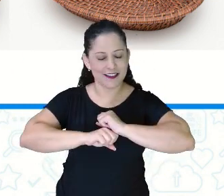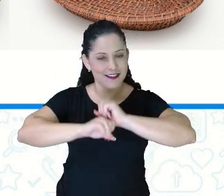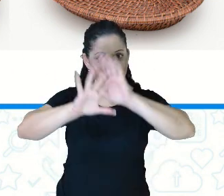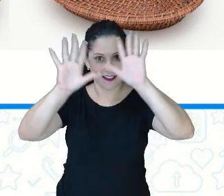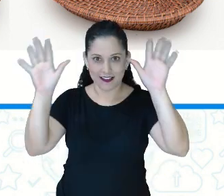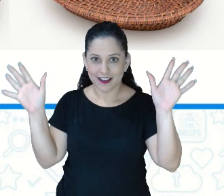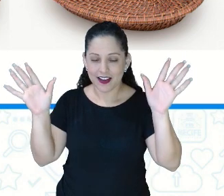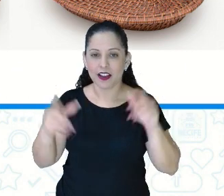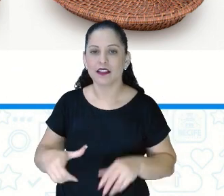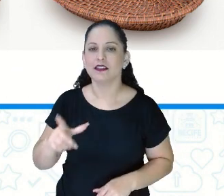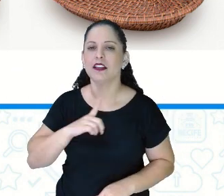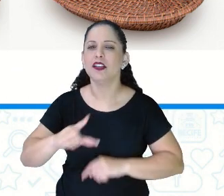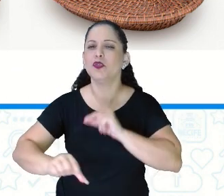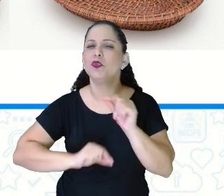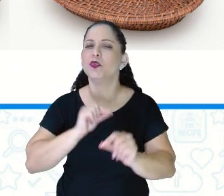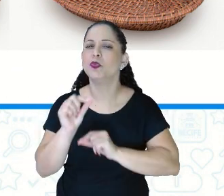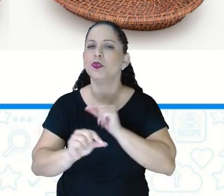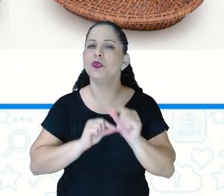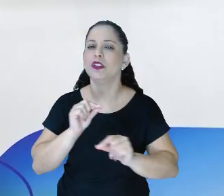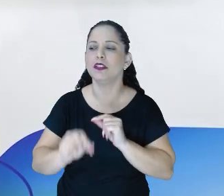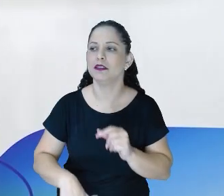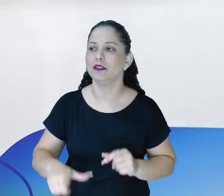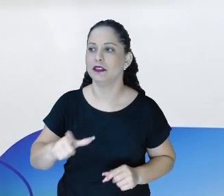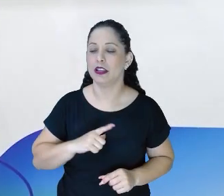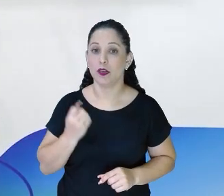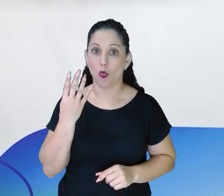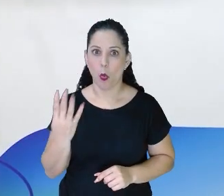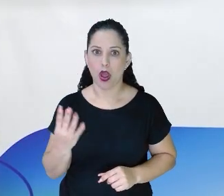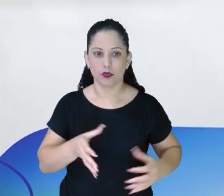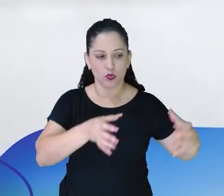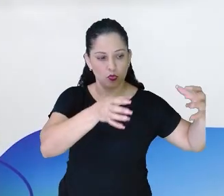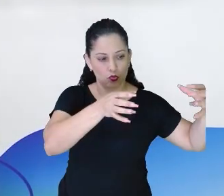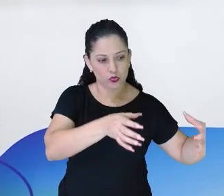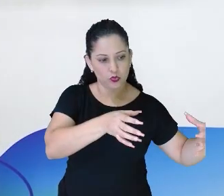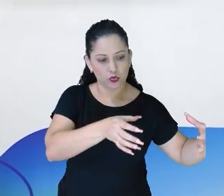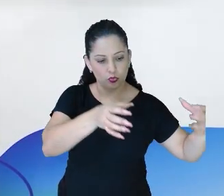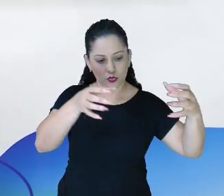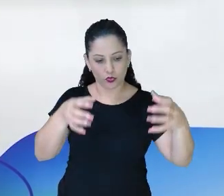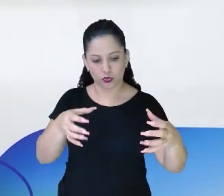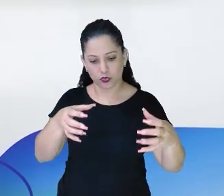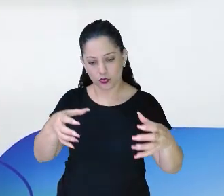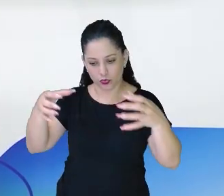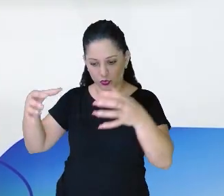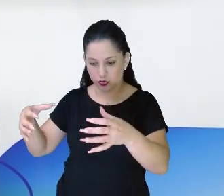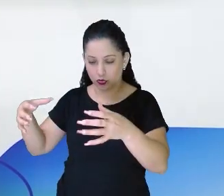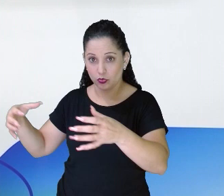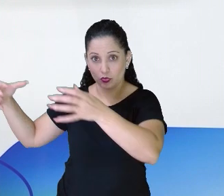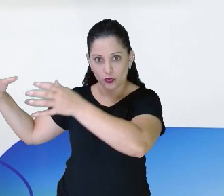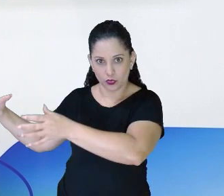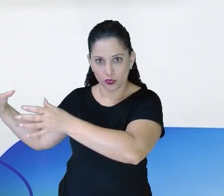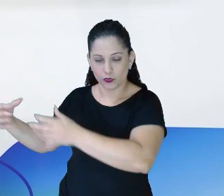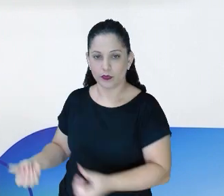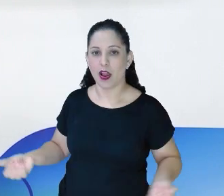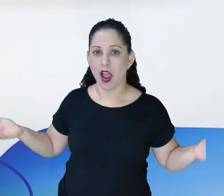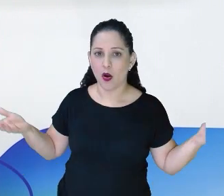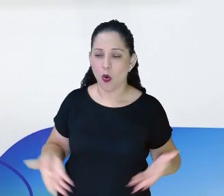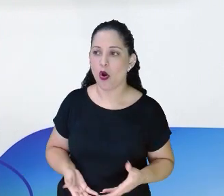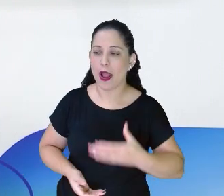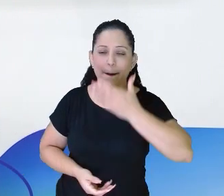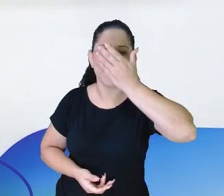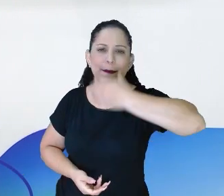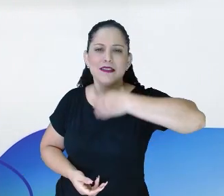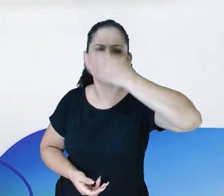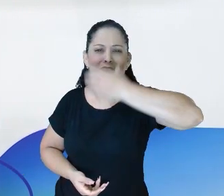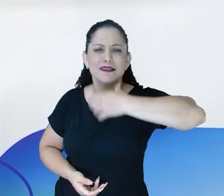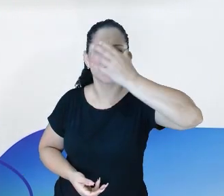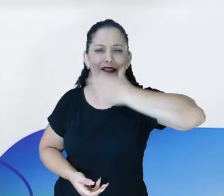Eu trouxe 4 cestas onde eu vou dividir as minhas maçãs. Quantas